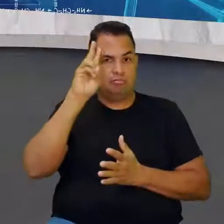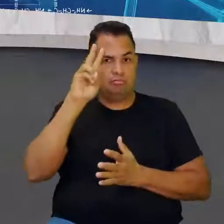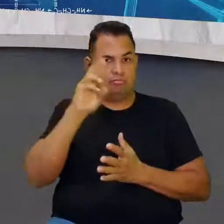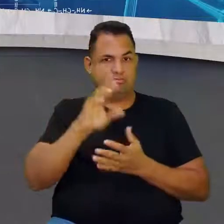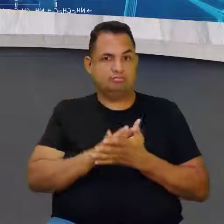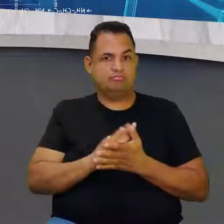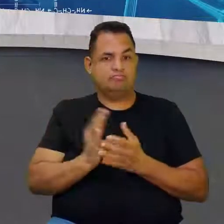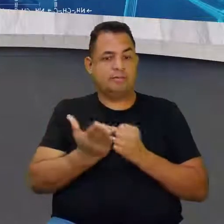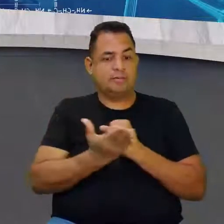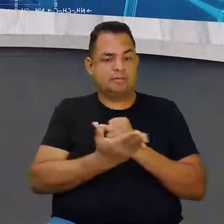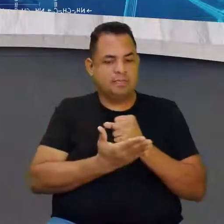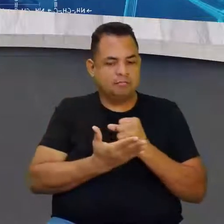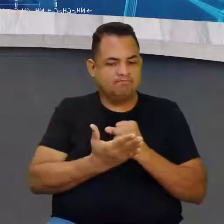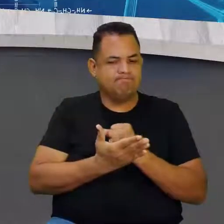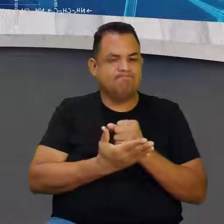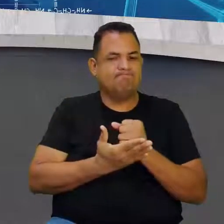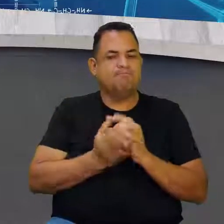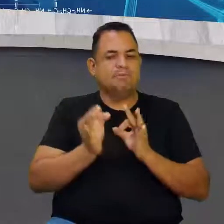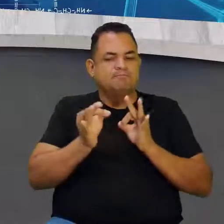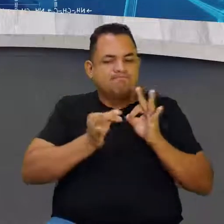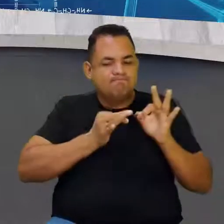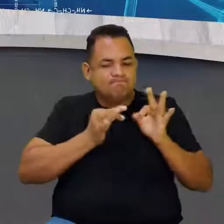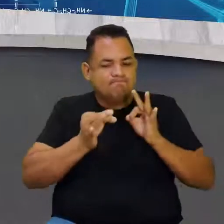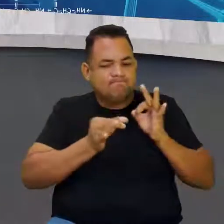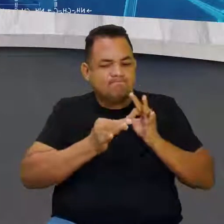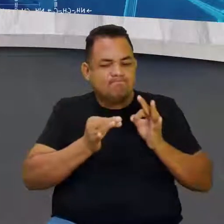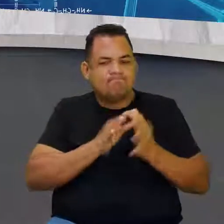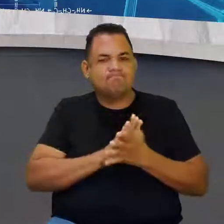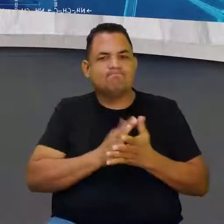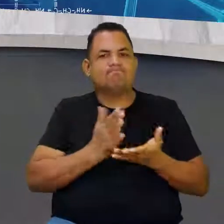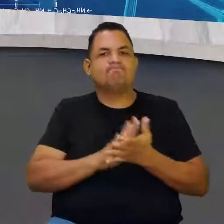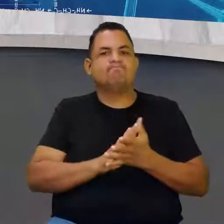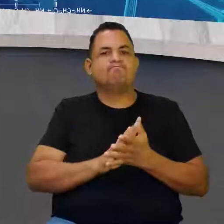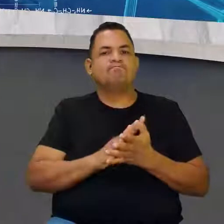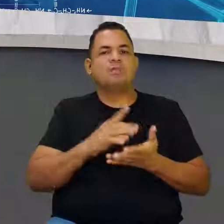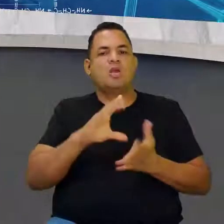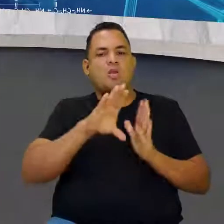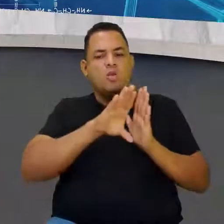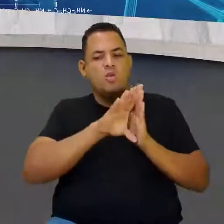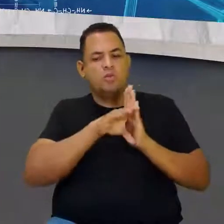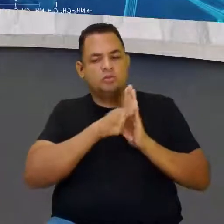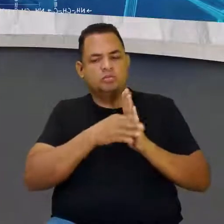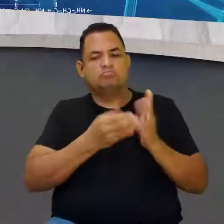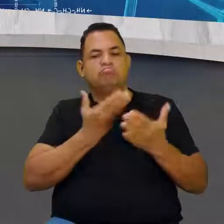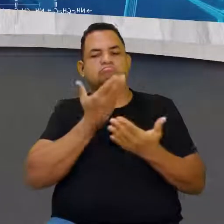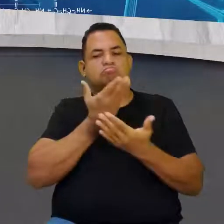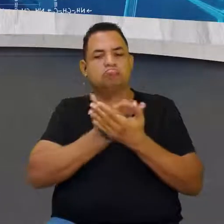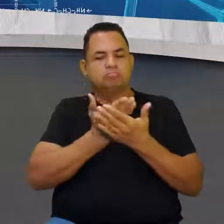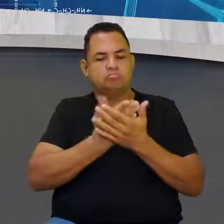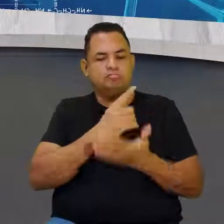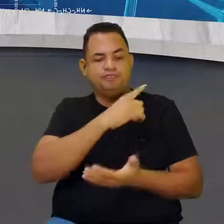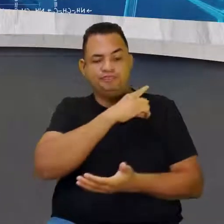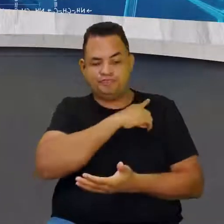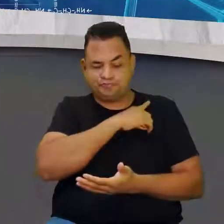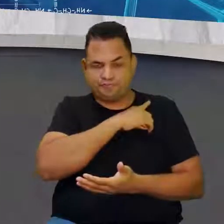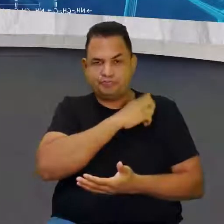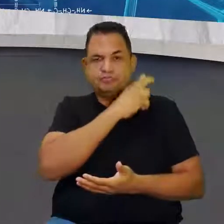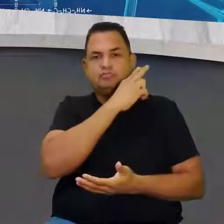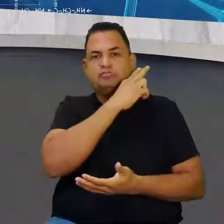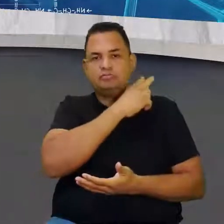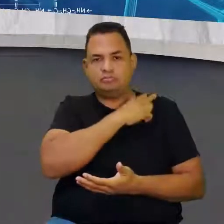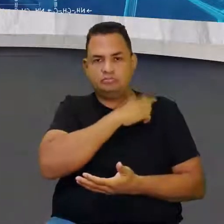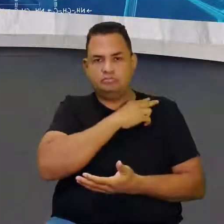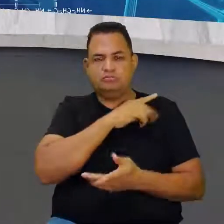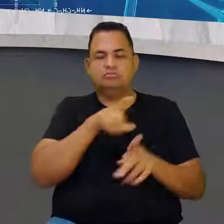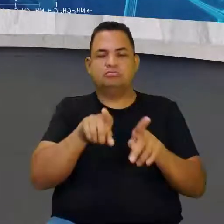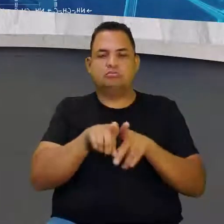uma base bem feita, bem firme, com os conceitos que são trabalhados no primeiro e também no